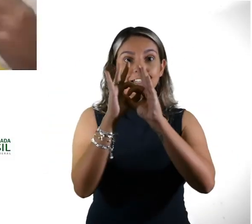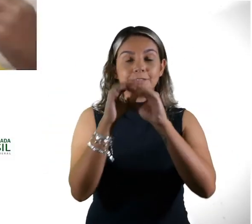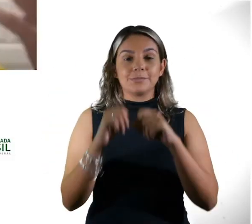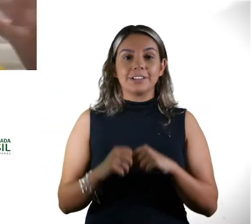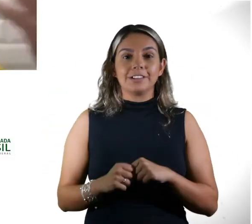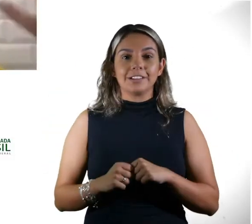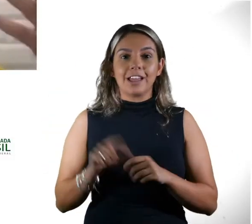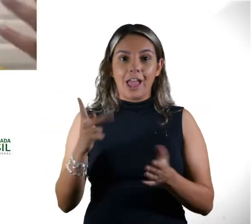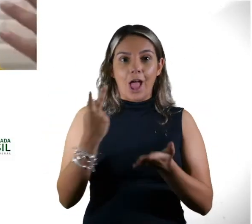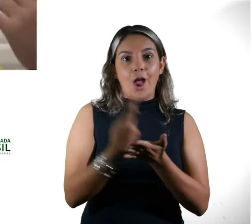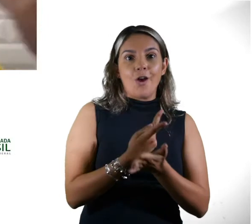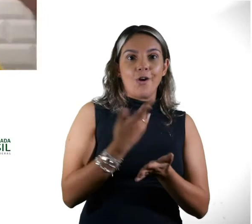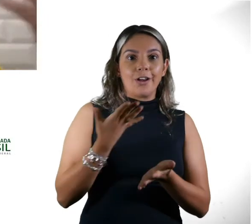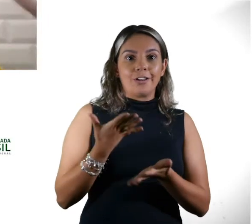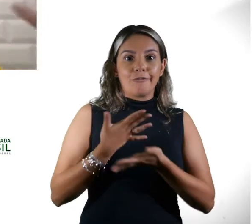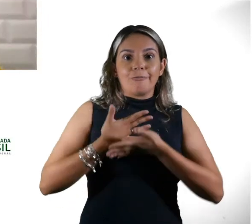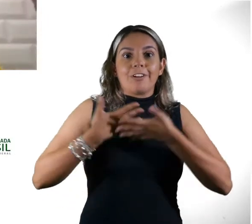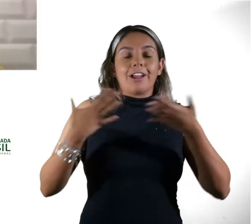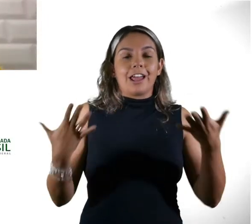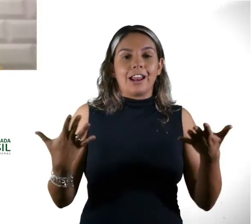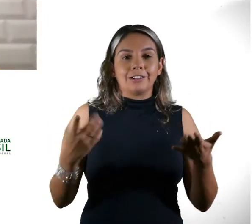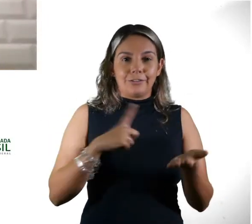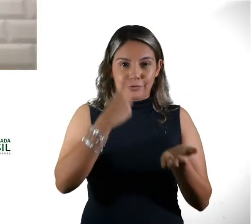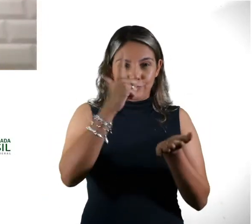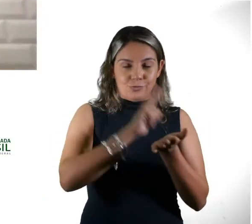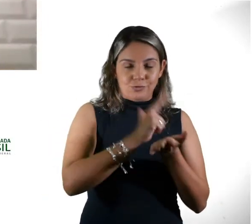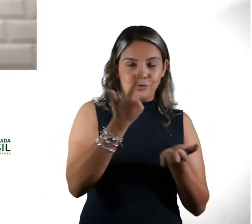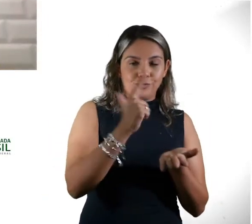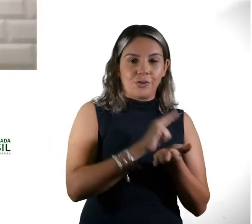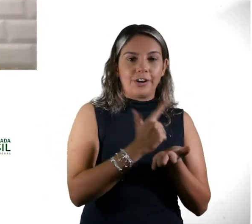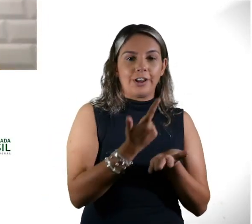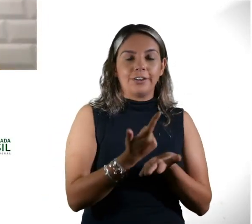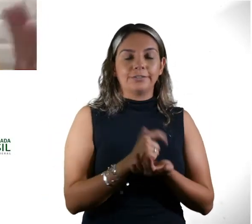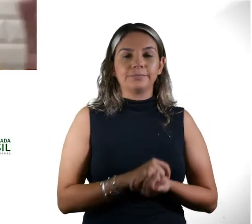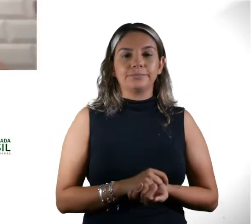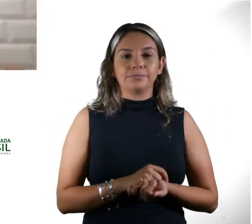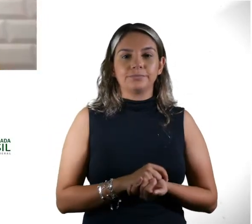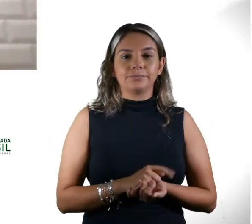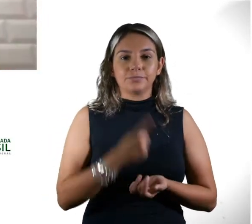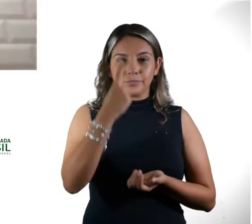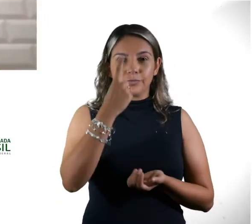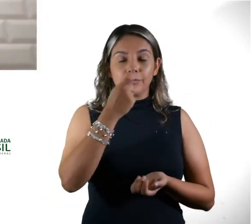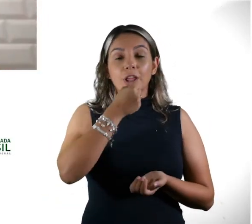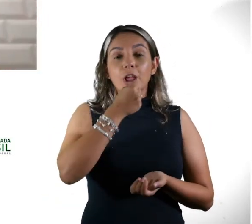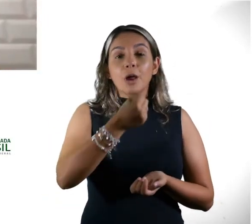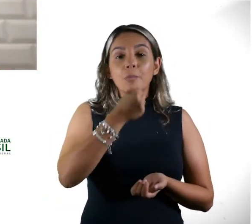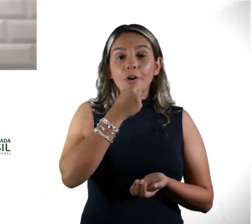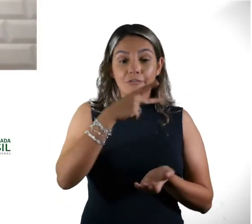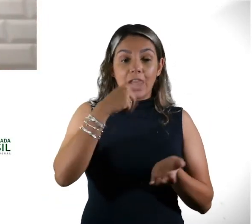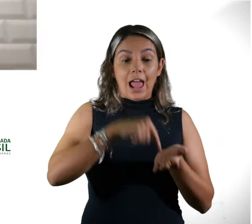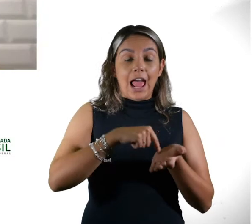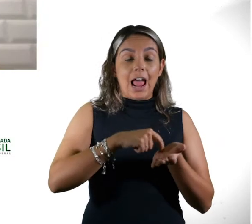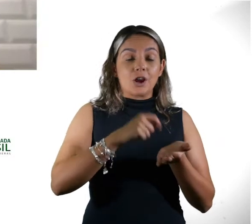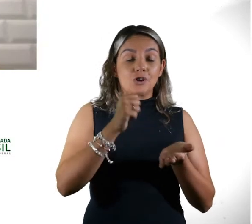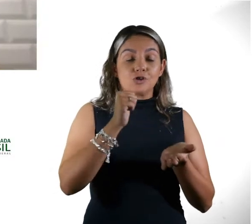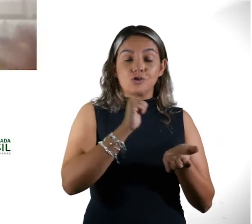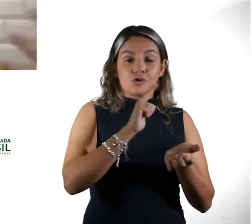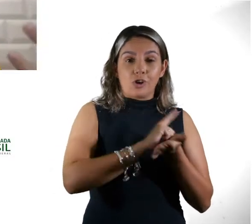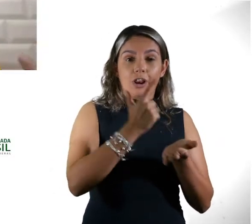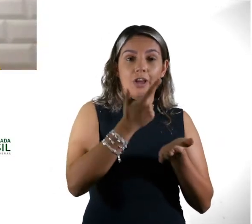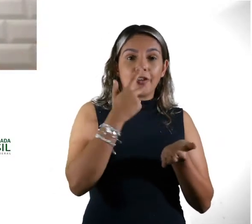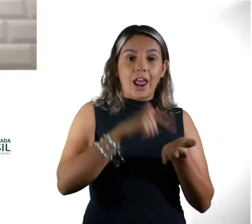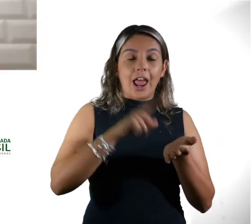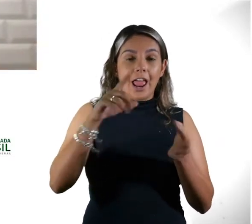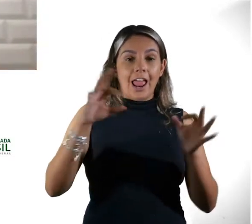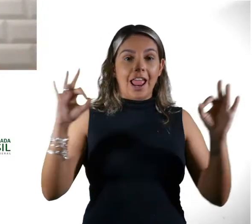Em Angola, esse eclipse foi um grande acontecimento. Então, houve um jornal que tinha uma reportagem sobre o eclipse e